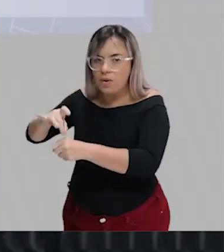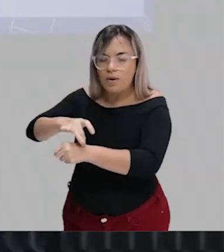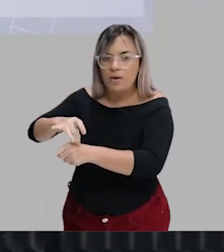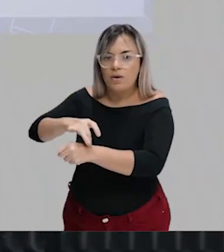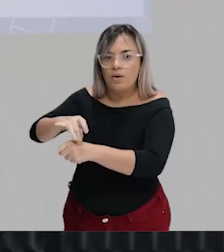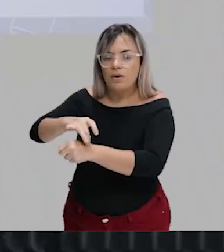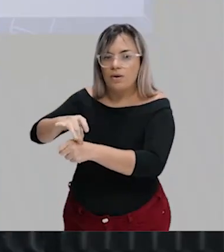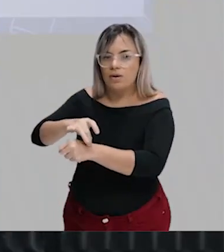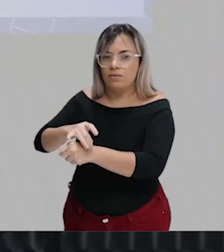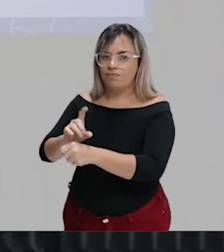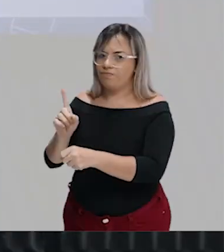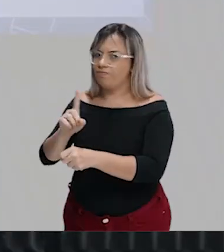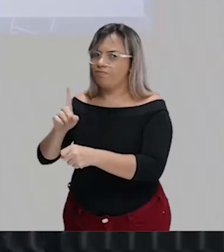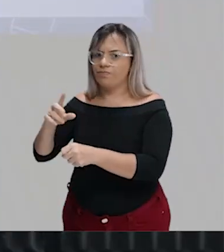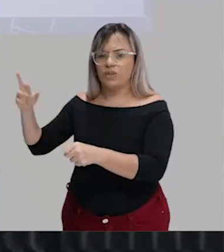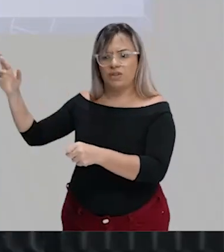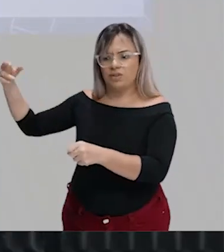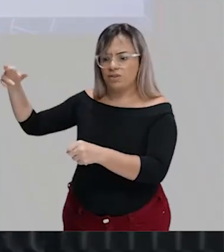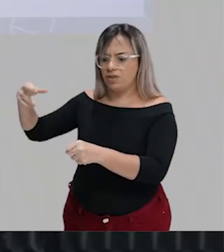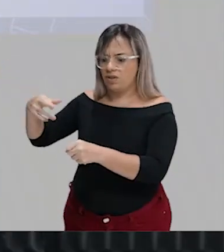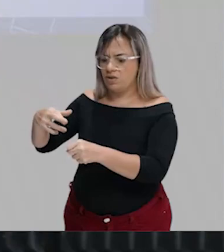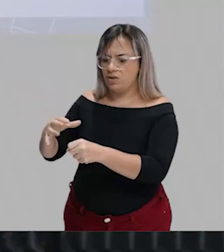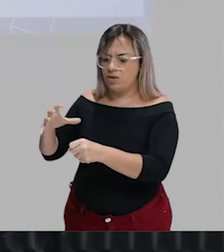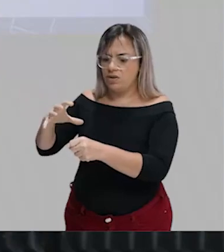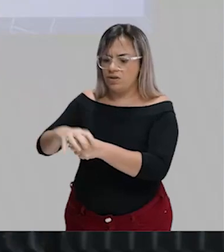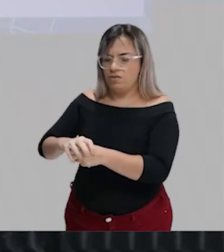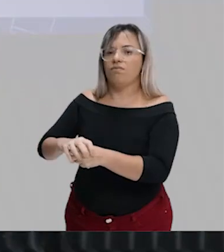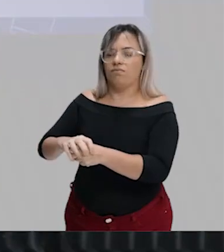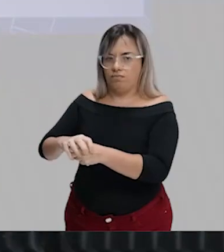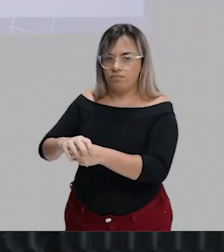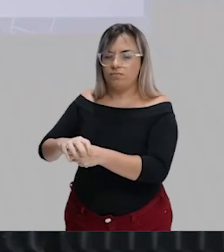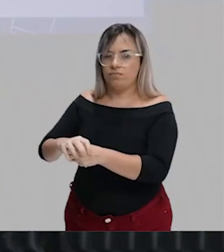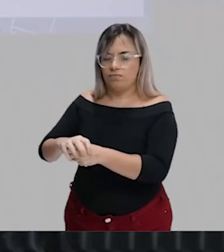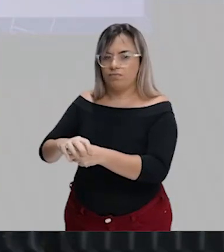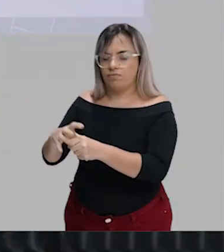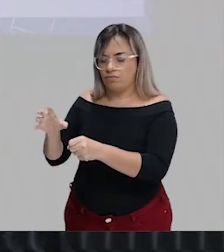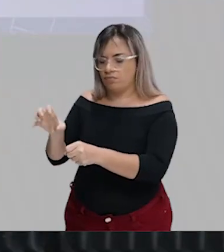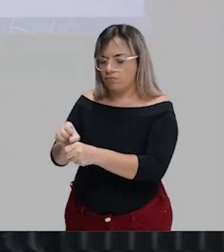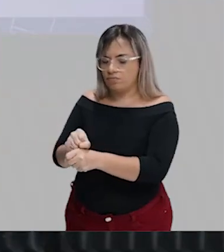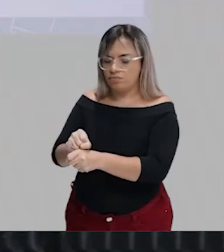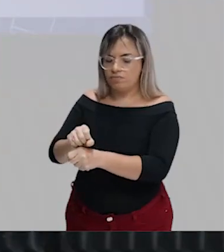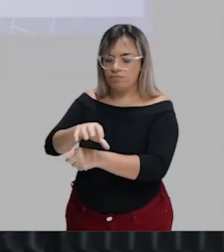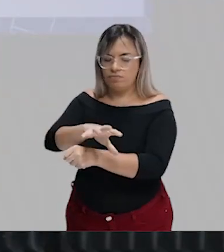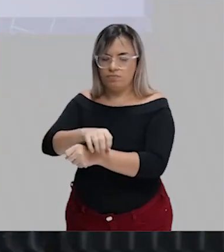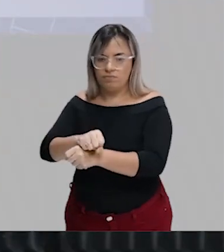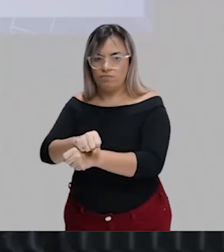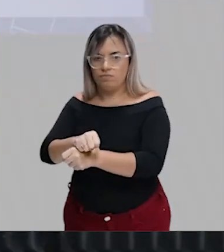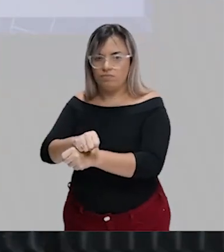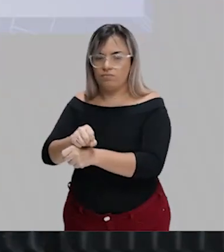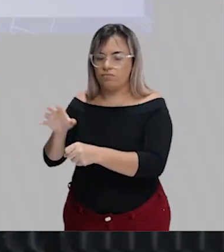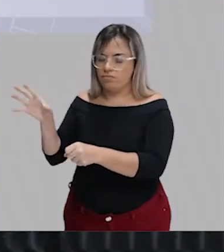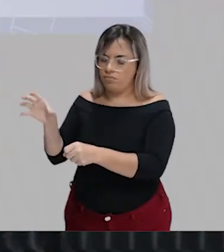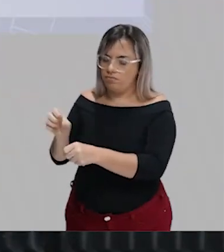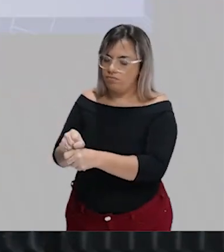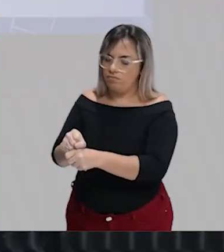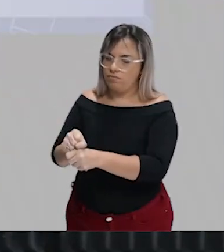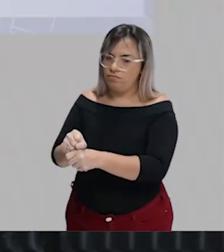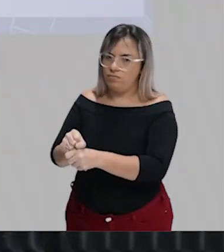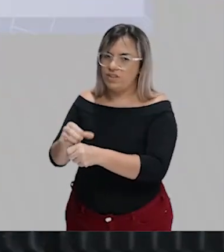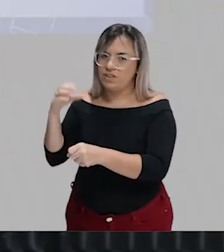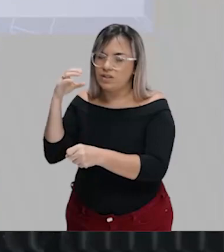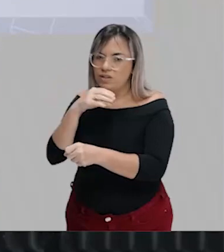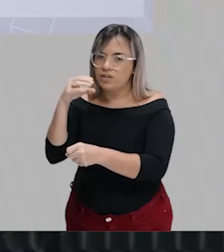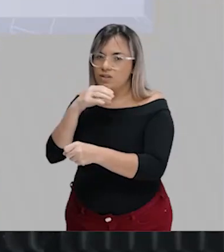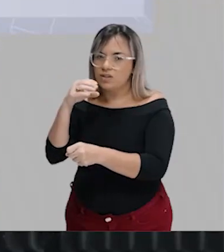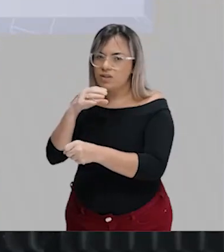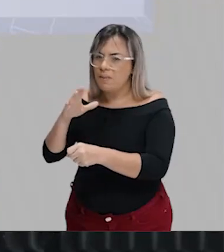vai refletir, ela vai ser absorvida por completo, certo? Ou seja, a moeda pintada da cor preta ela vai se aquecer mais